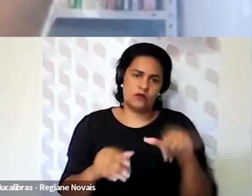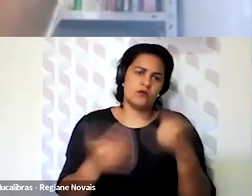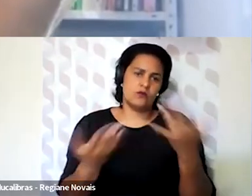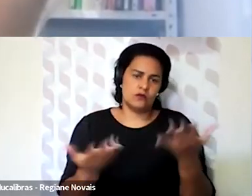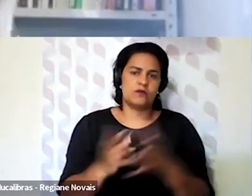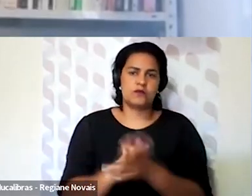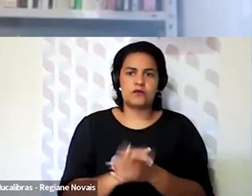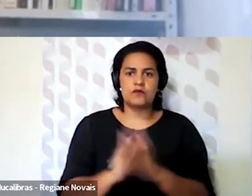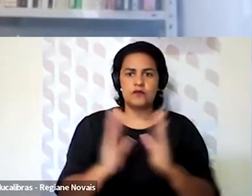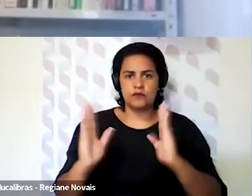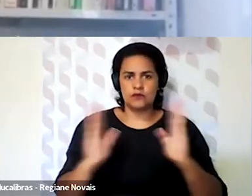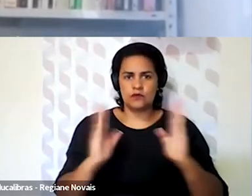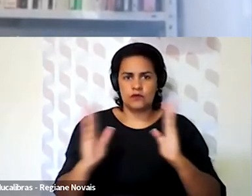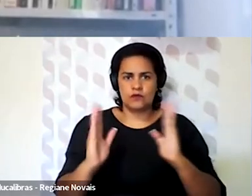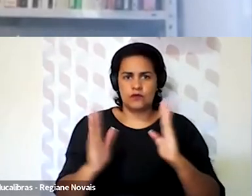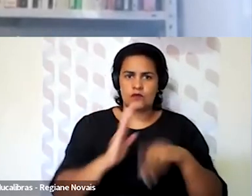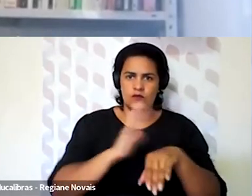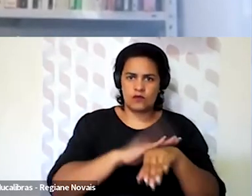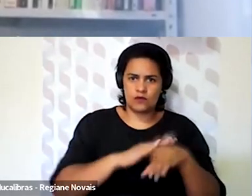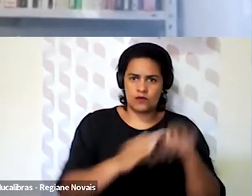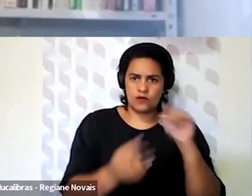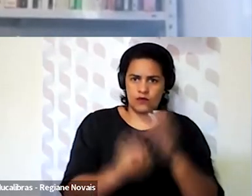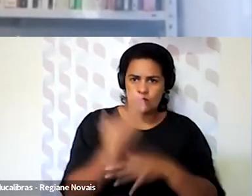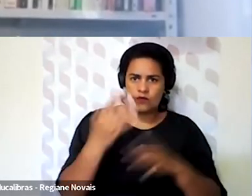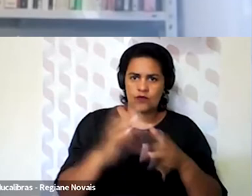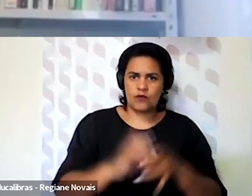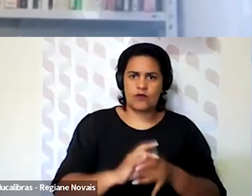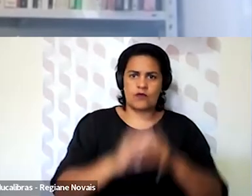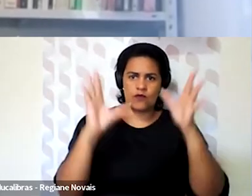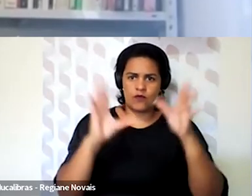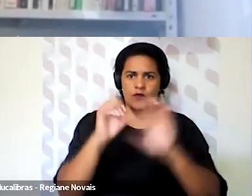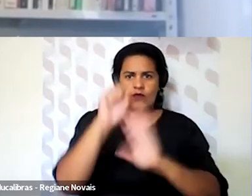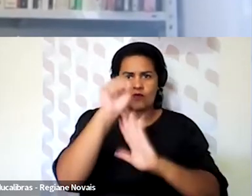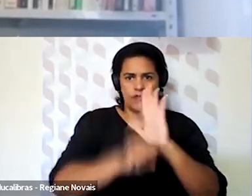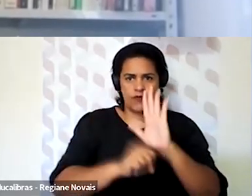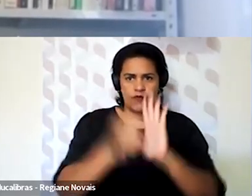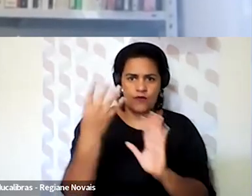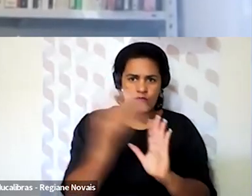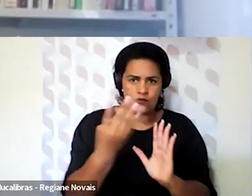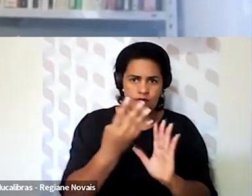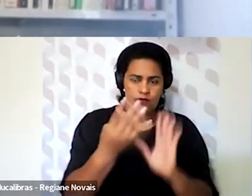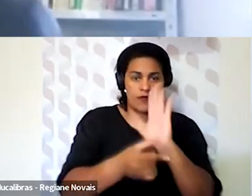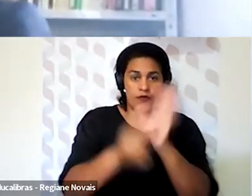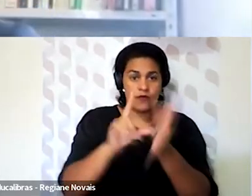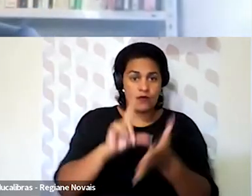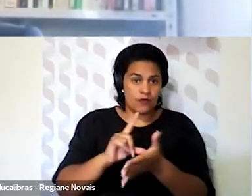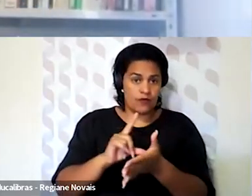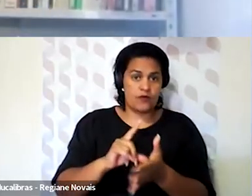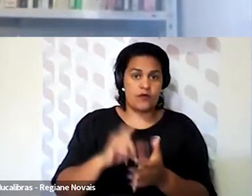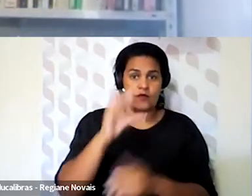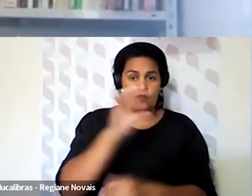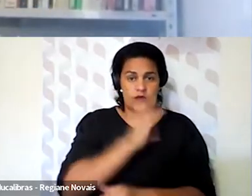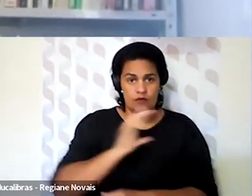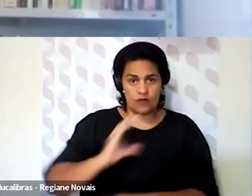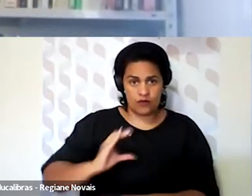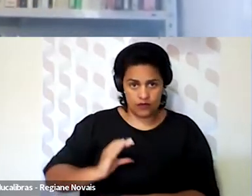nascimento, o surgimento, a emergência histórica da democracia no século IV a.C. para a atual crise de